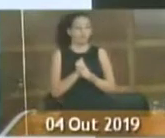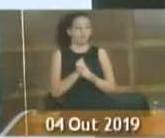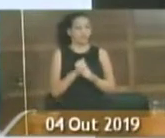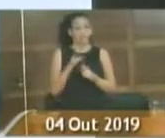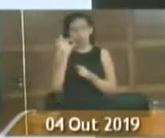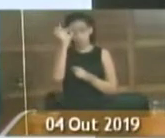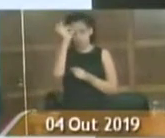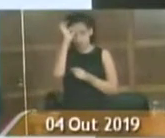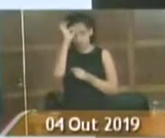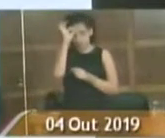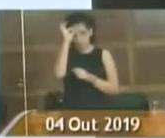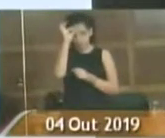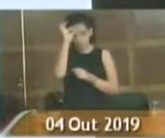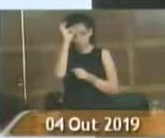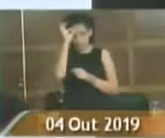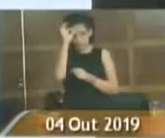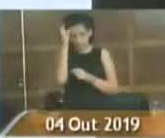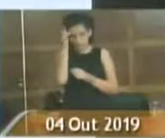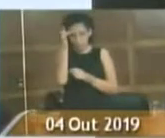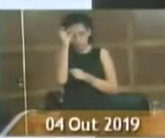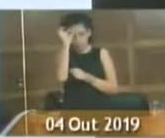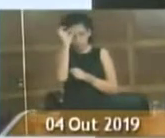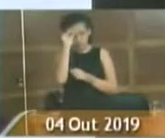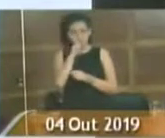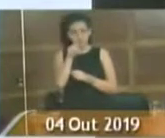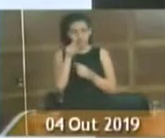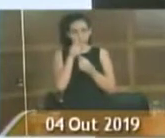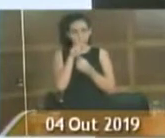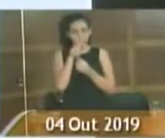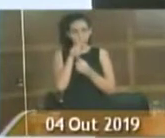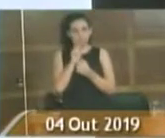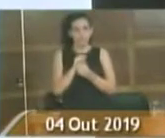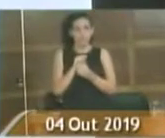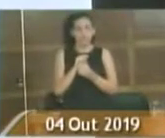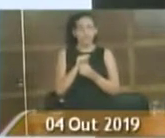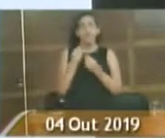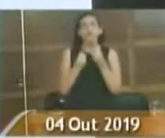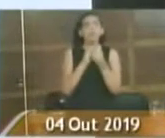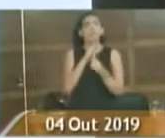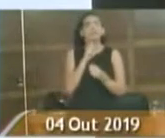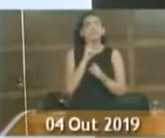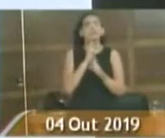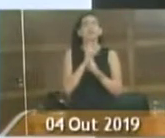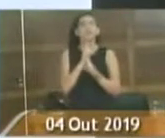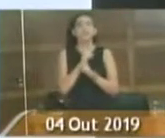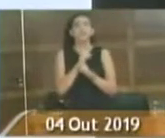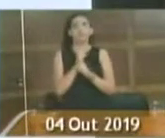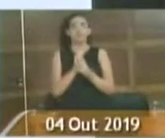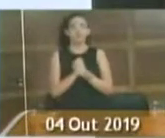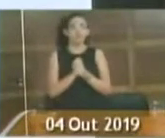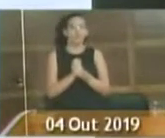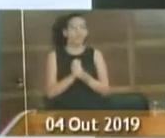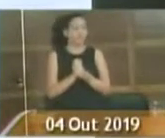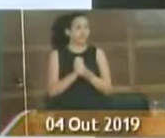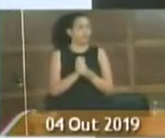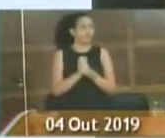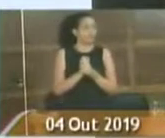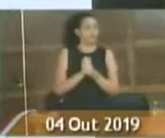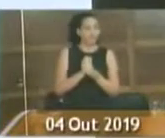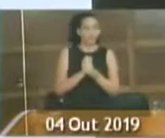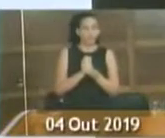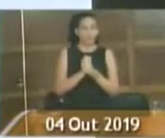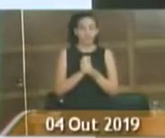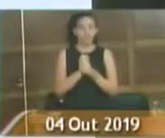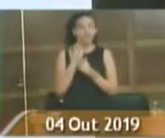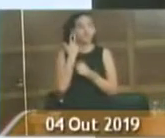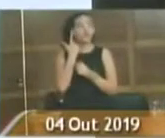uma feridinha bem aqui, ó. Vocês estão vendo? Como é que a gente vai identificar? Geralmente, a esporotricose,